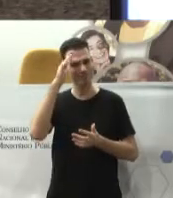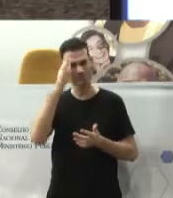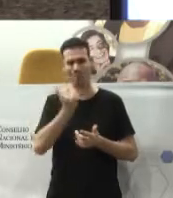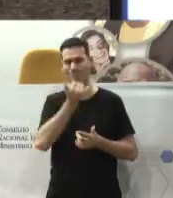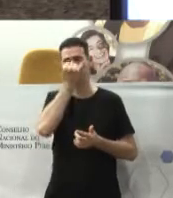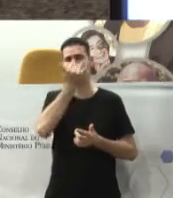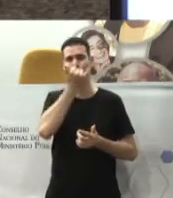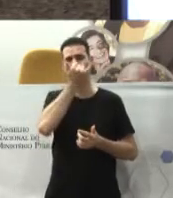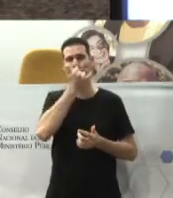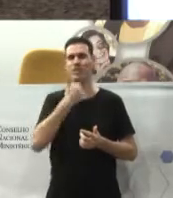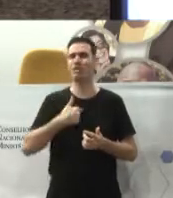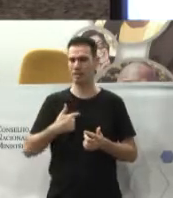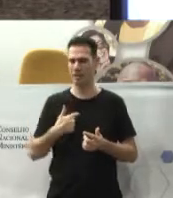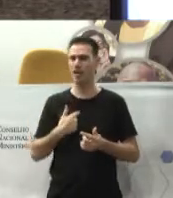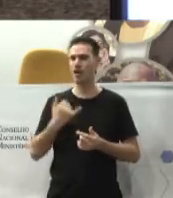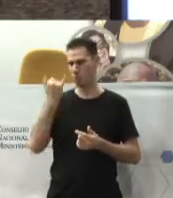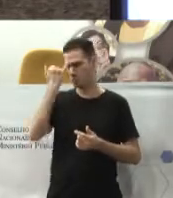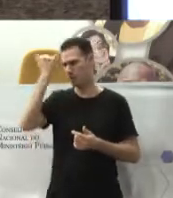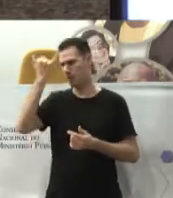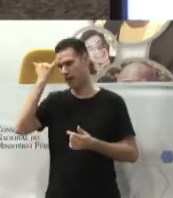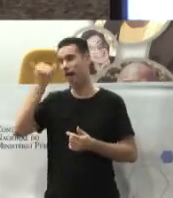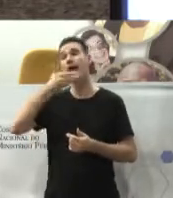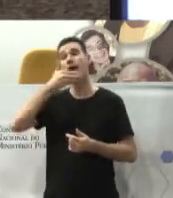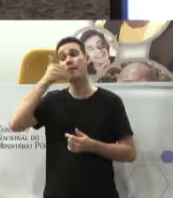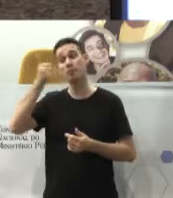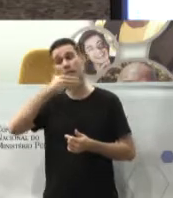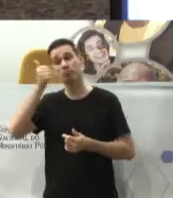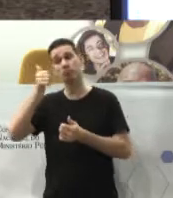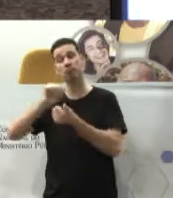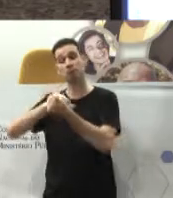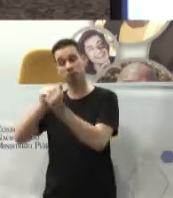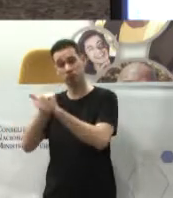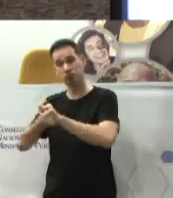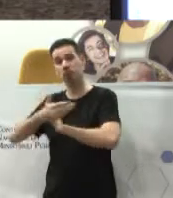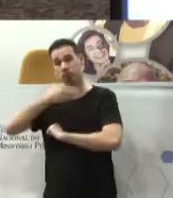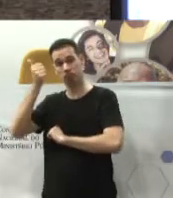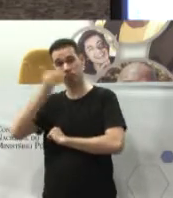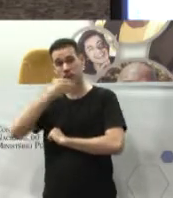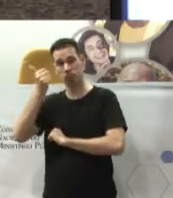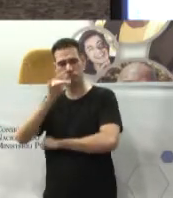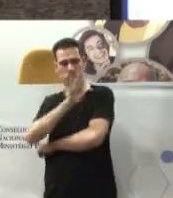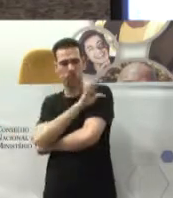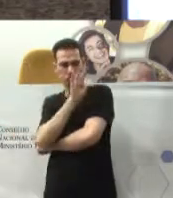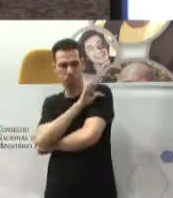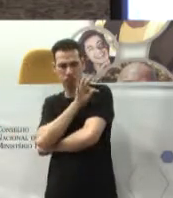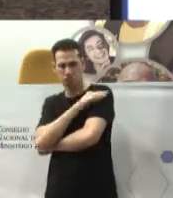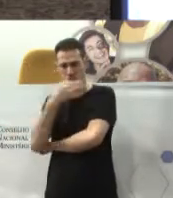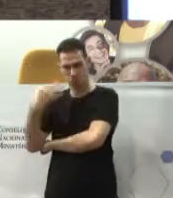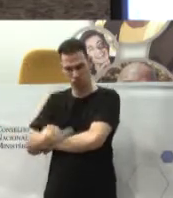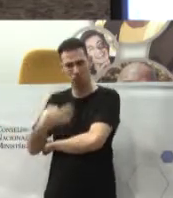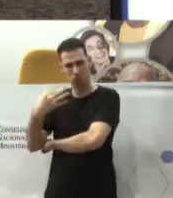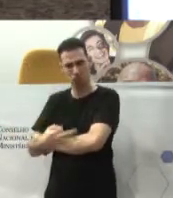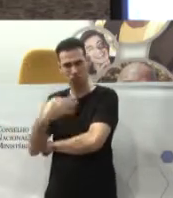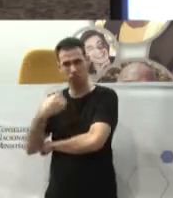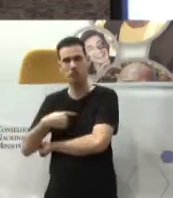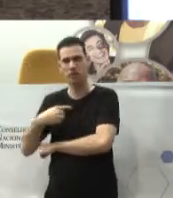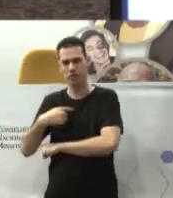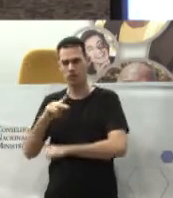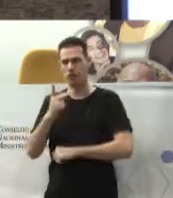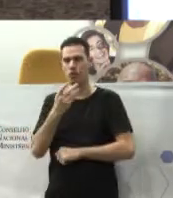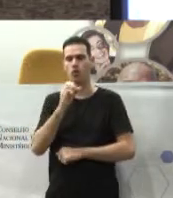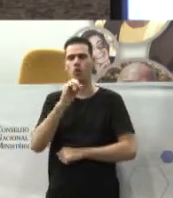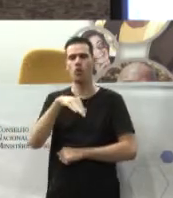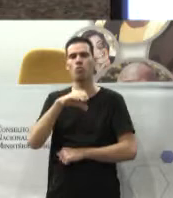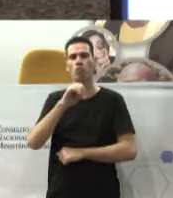que eu tenho uma alternativa que dê uma tutela mais adequada, tecnicamente mais correta, e aí homologar